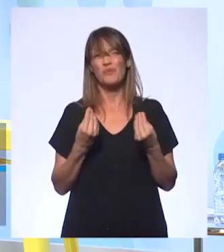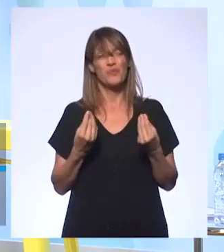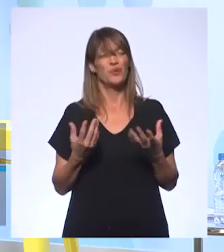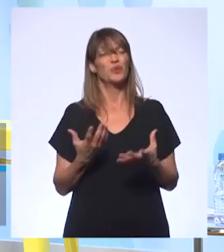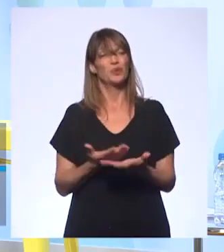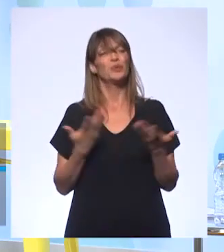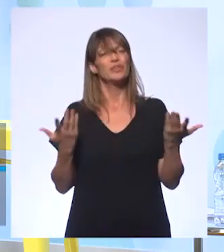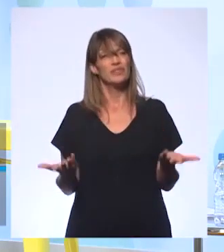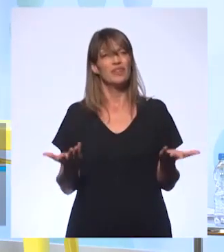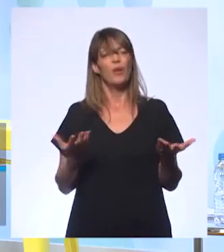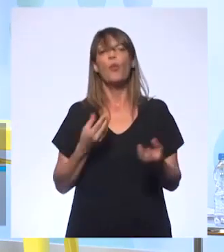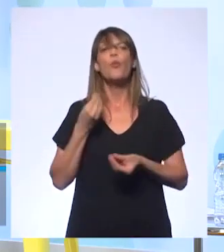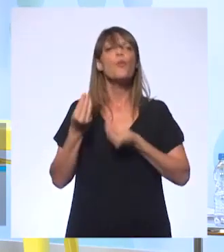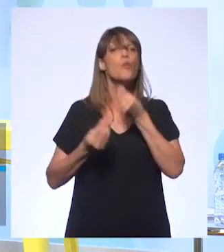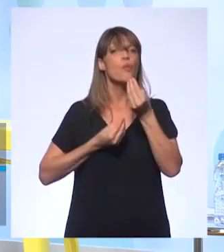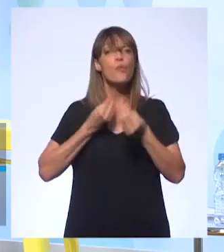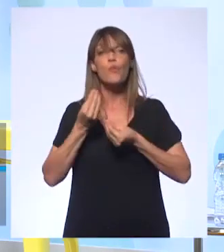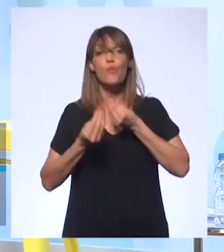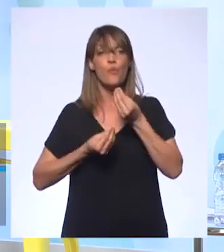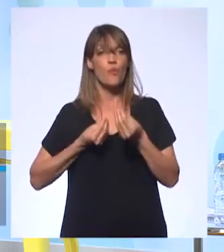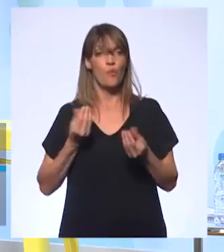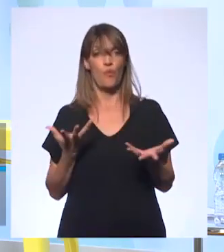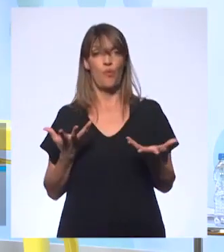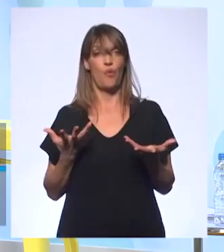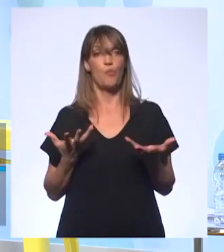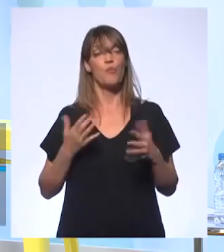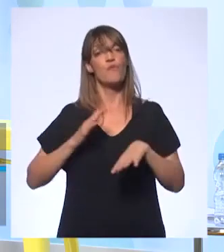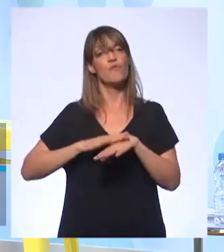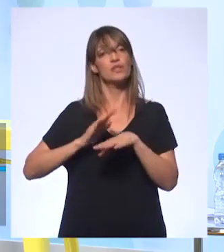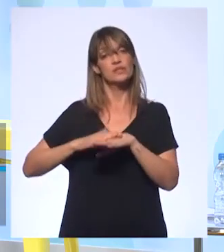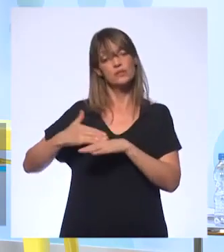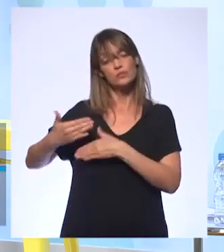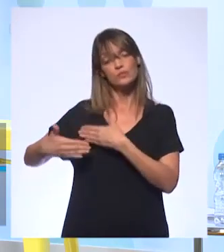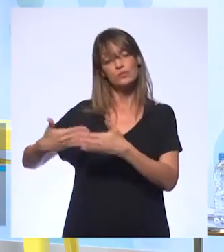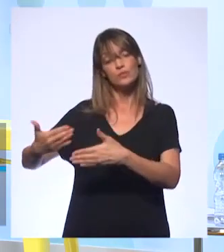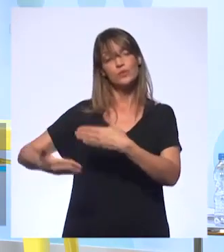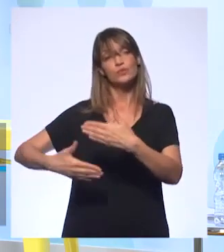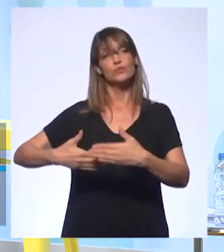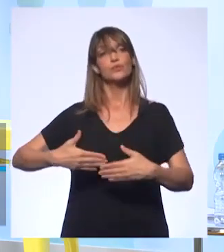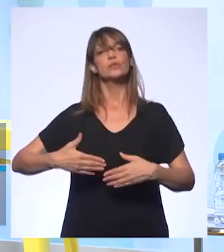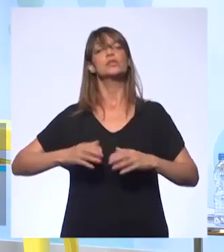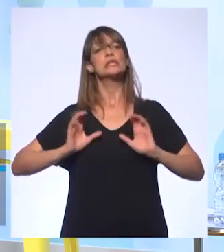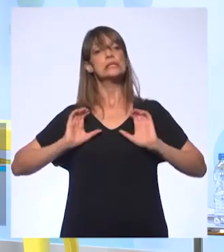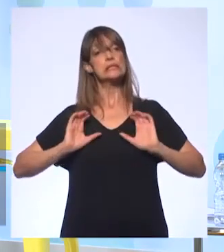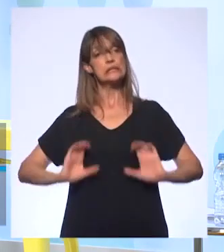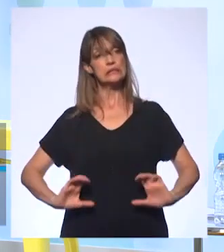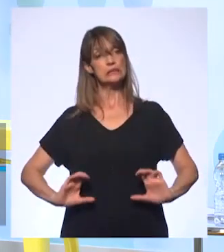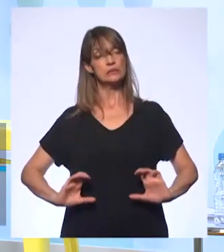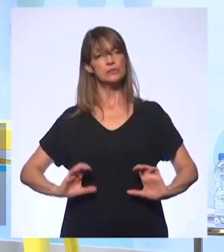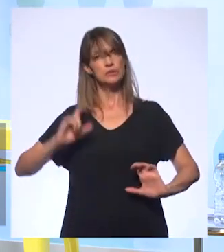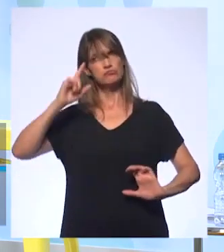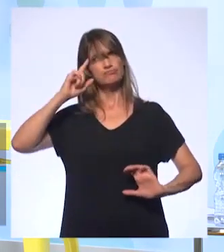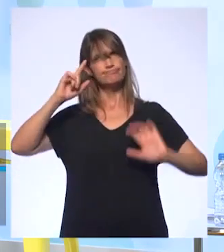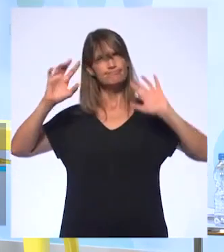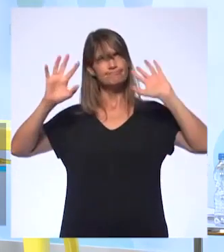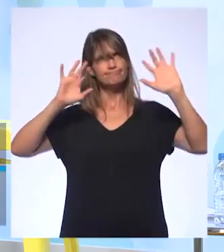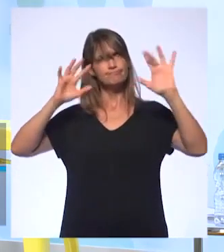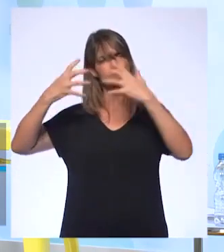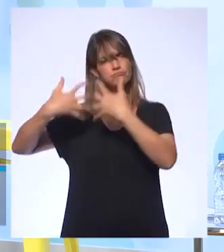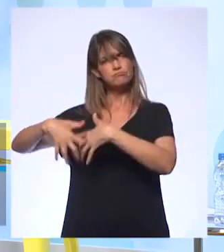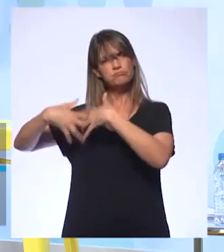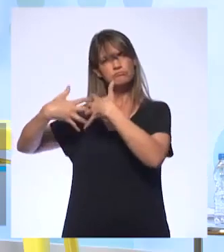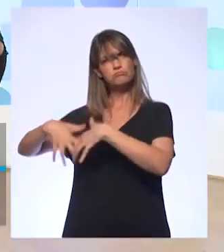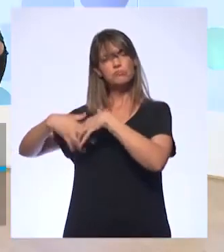dá instrumentos, né, para construir um processo de cidadania e uma reflexão mais crítica sobre o nosso lugar